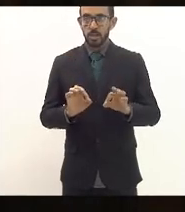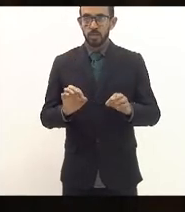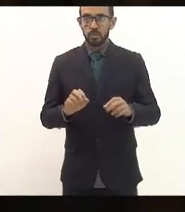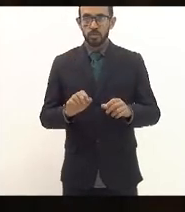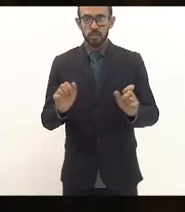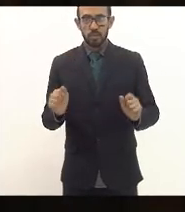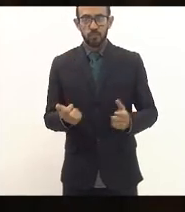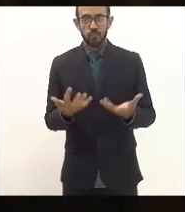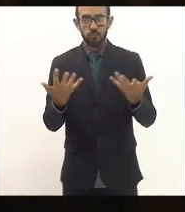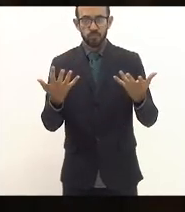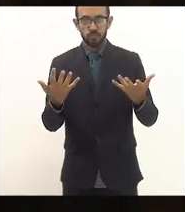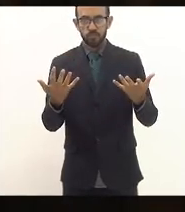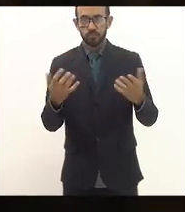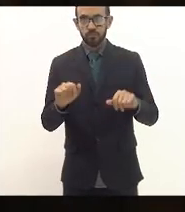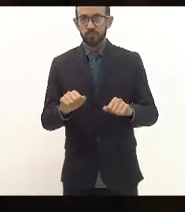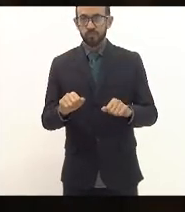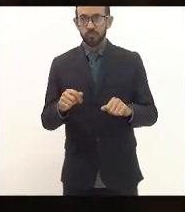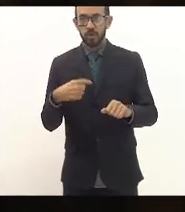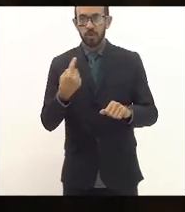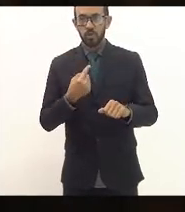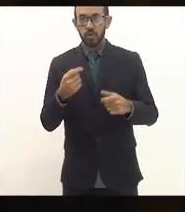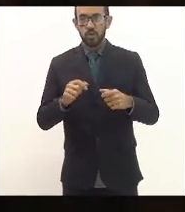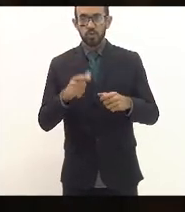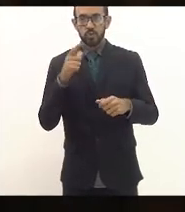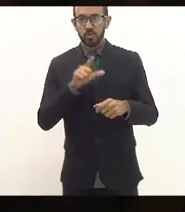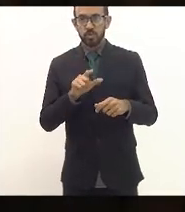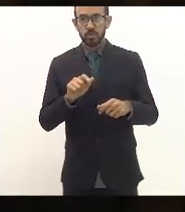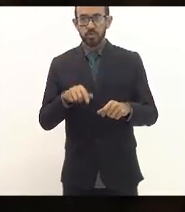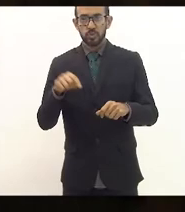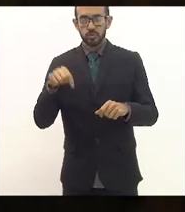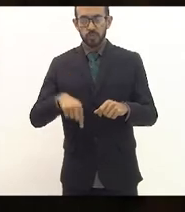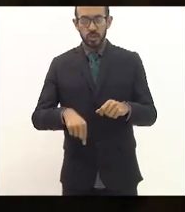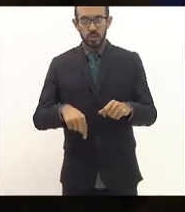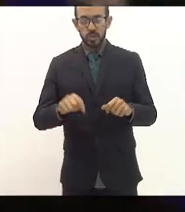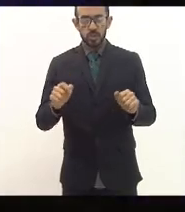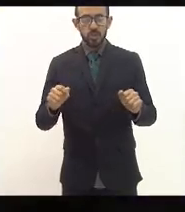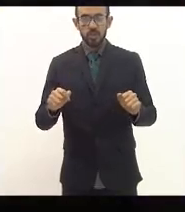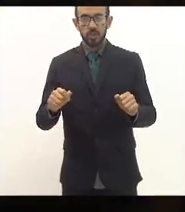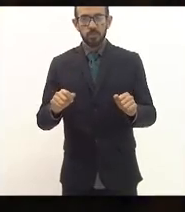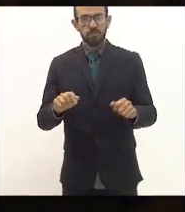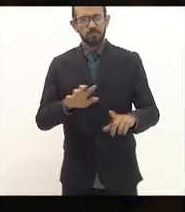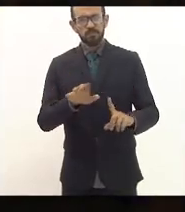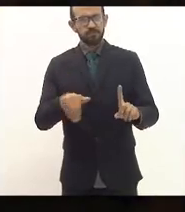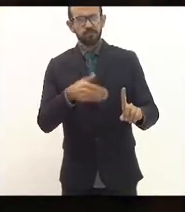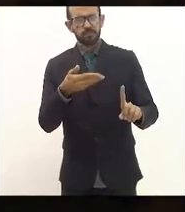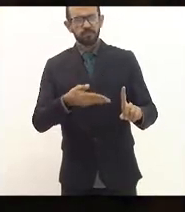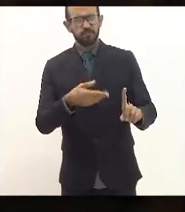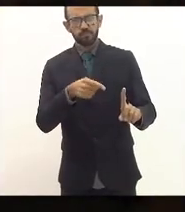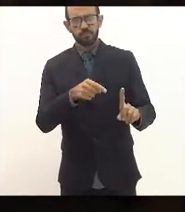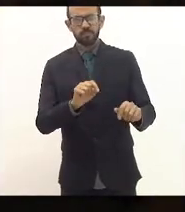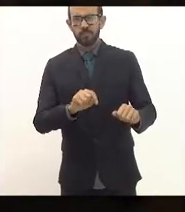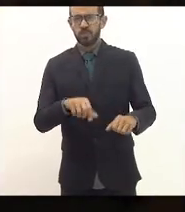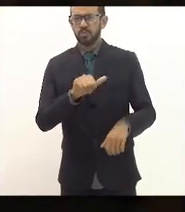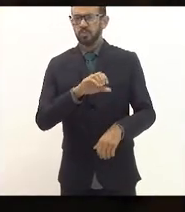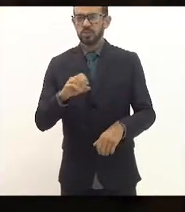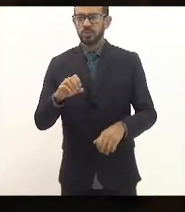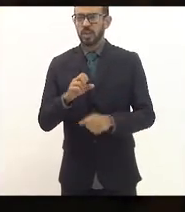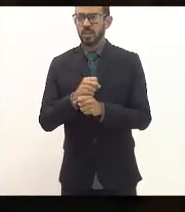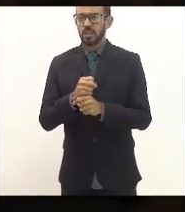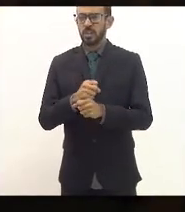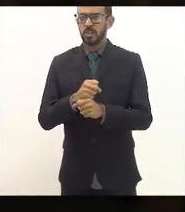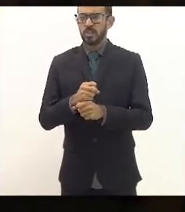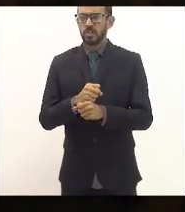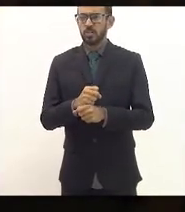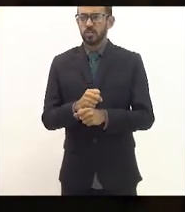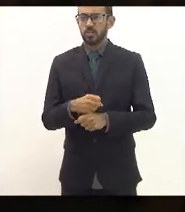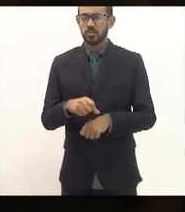solenidade para que pudéssemos aqui comemorar, ou pelo menos reverenciar, o centenário de